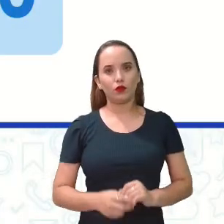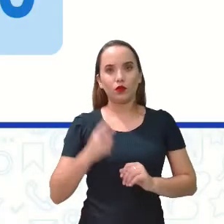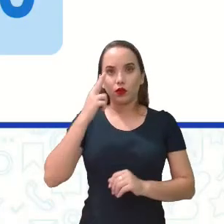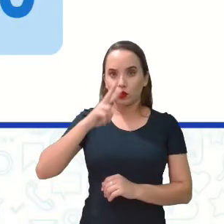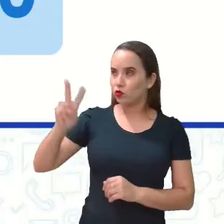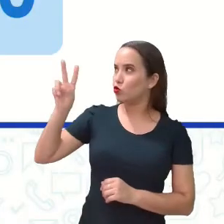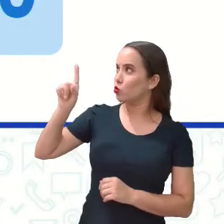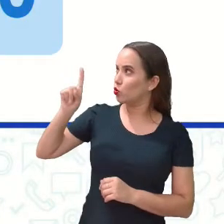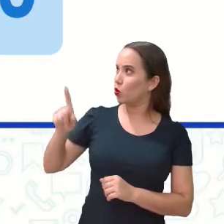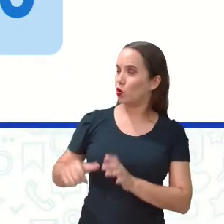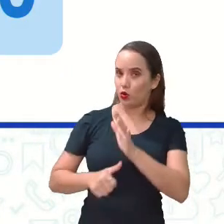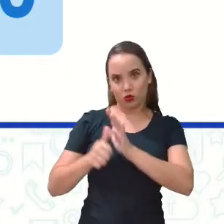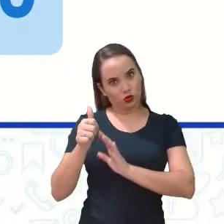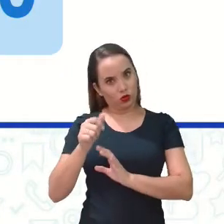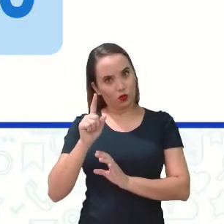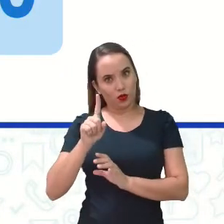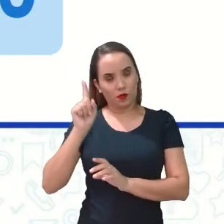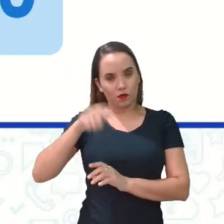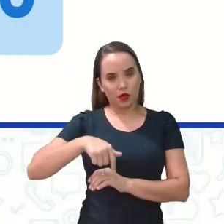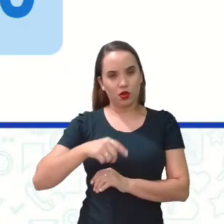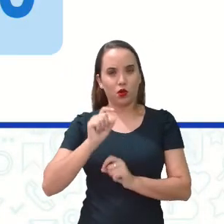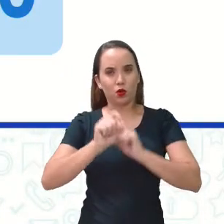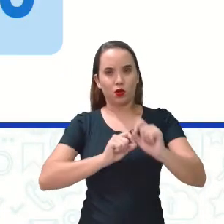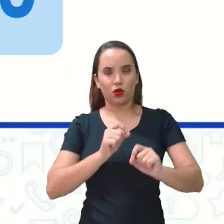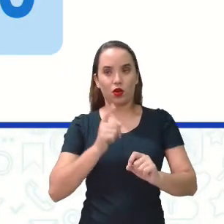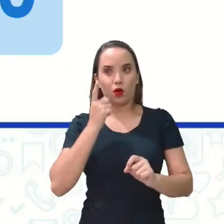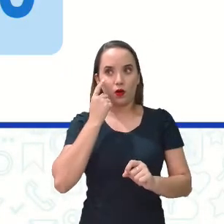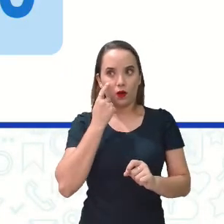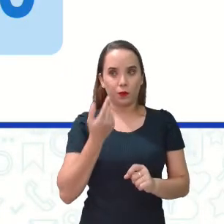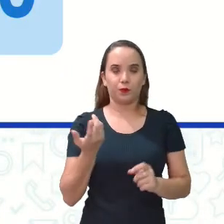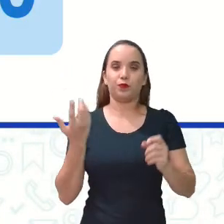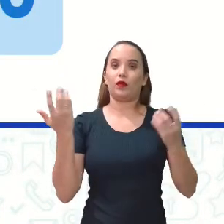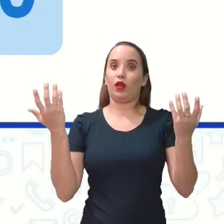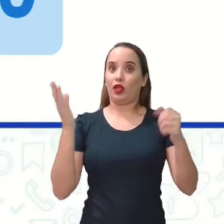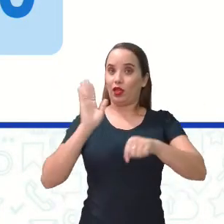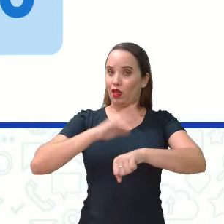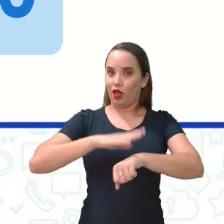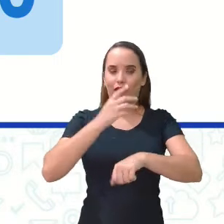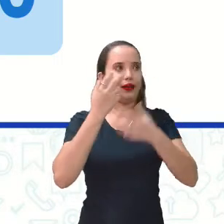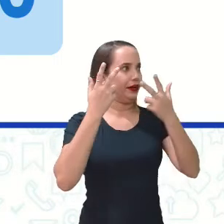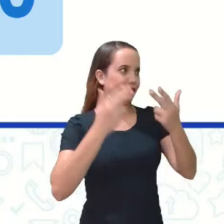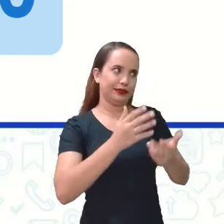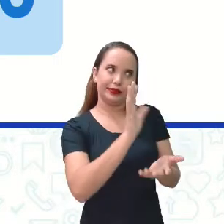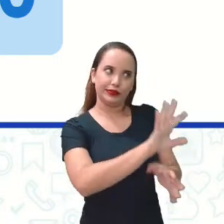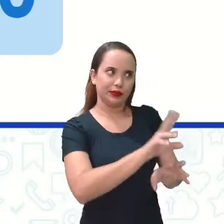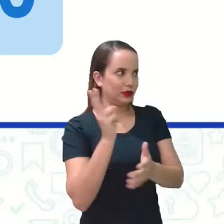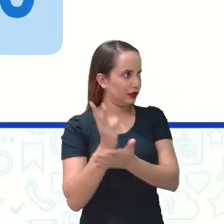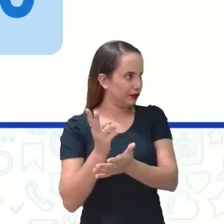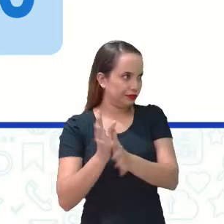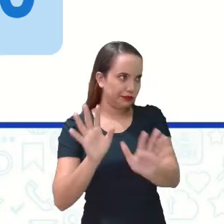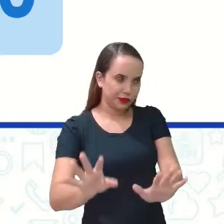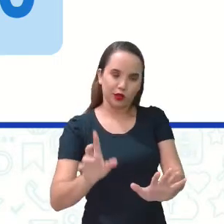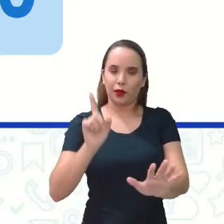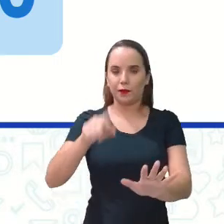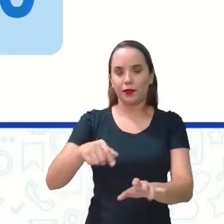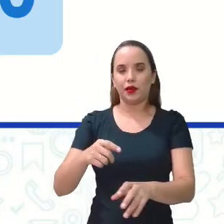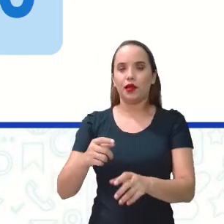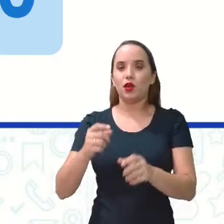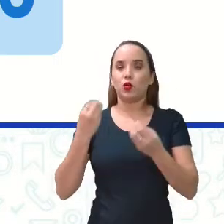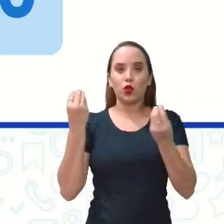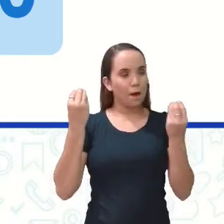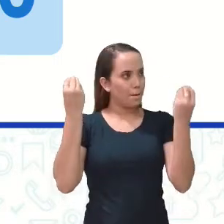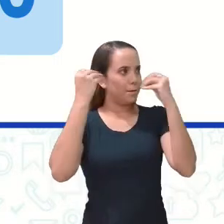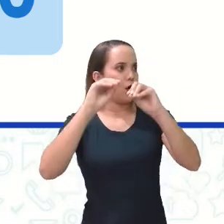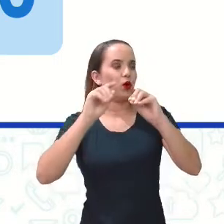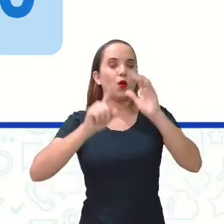vôlei mais a bola de basquete, é sempre assim, Carol. Quando eu coloco esse exemplo na sala, a primeira resposta que vem é que